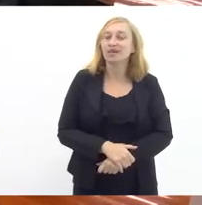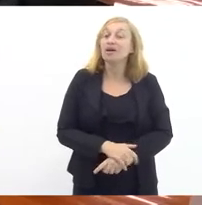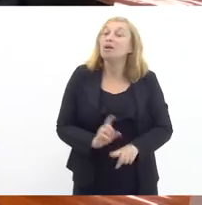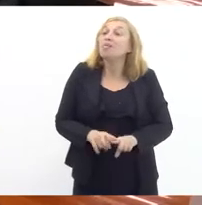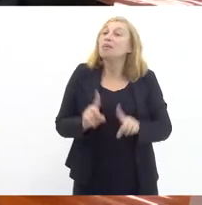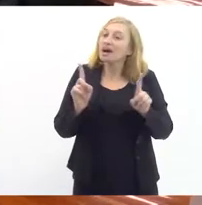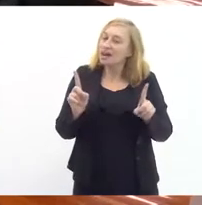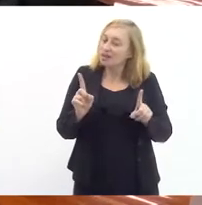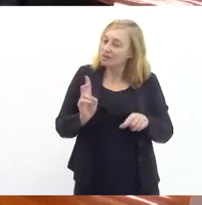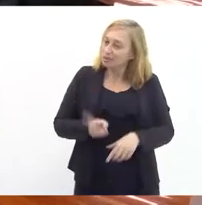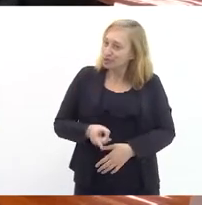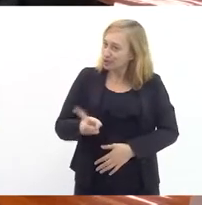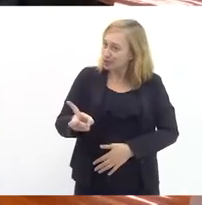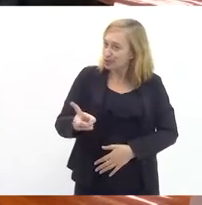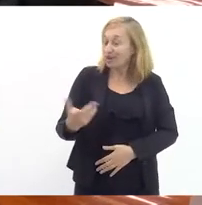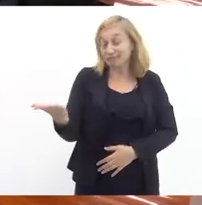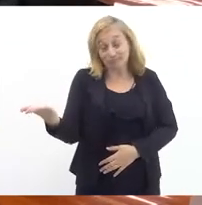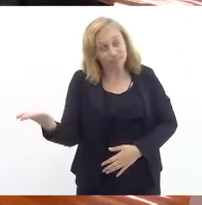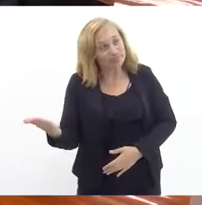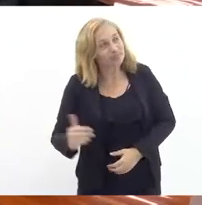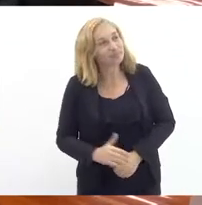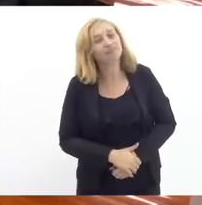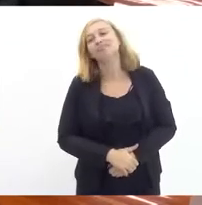Mas vamos continuar.